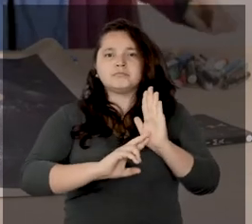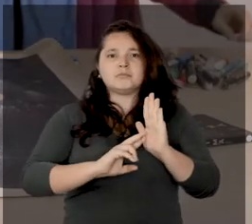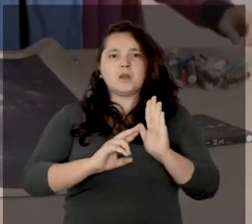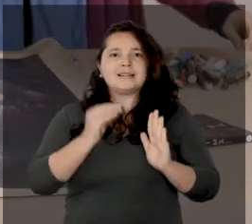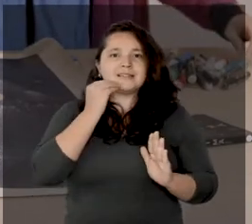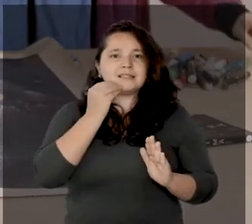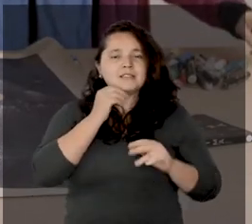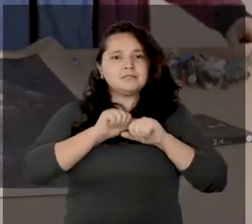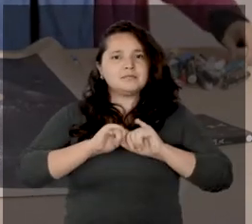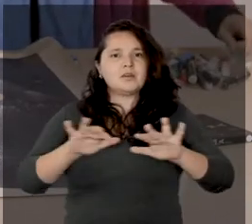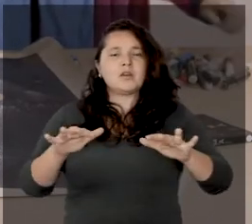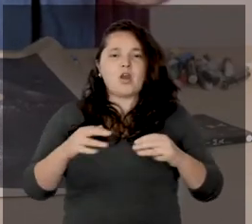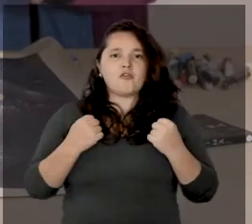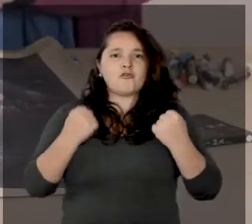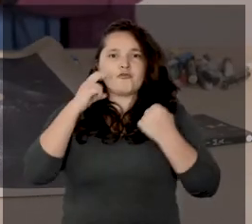operando dentro de você.